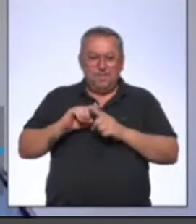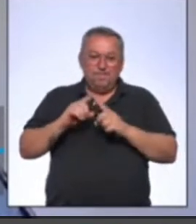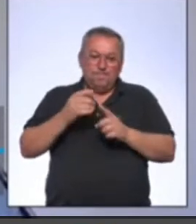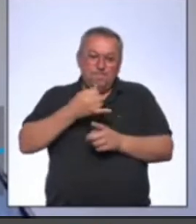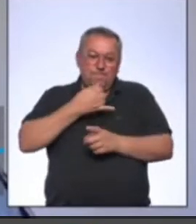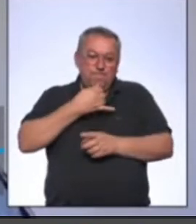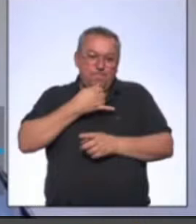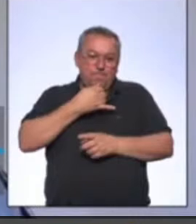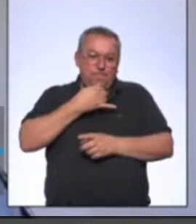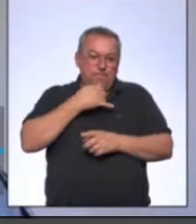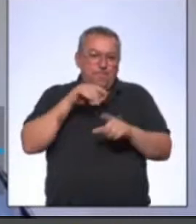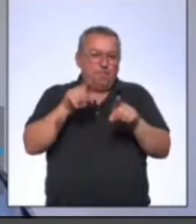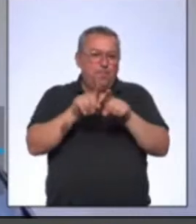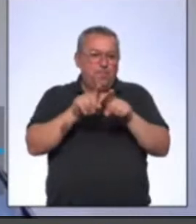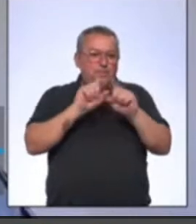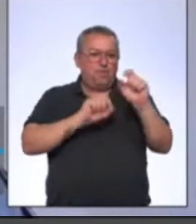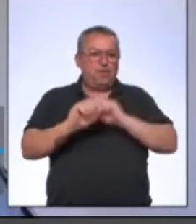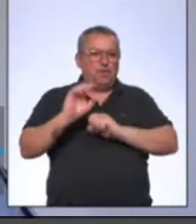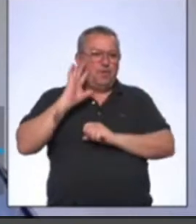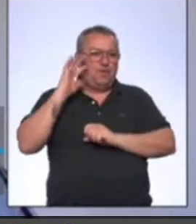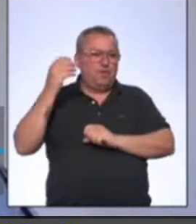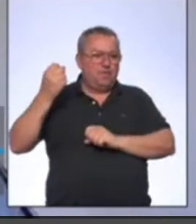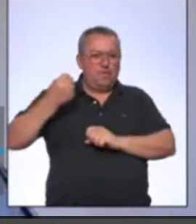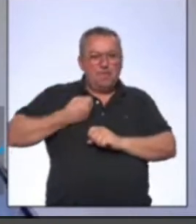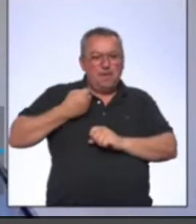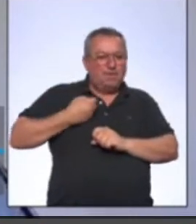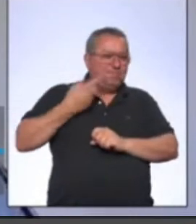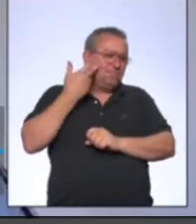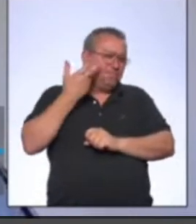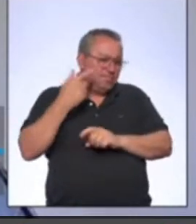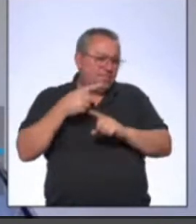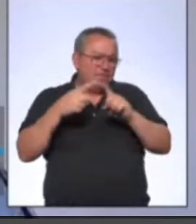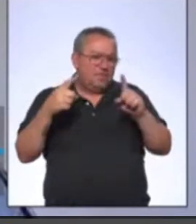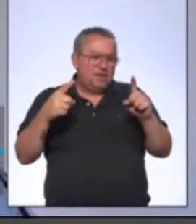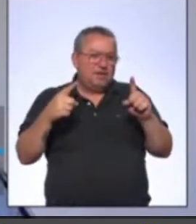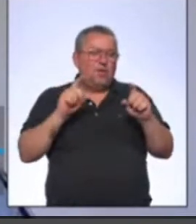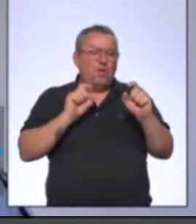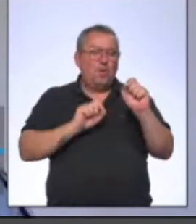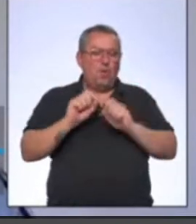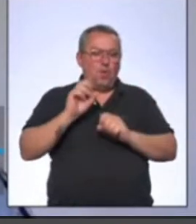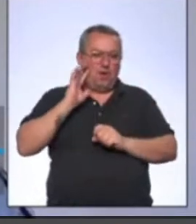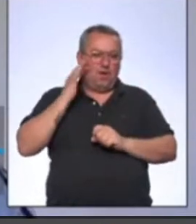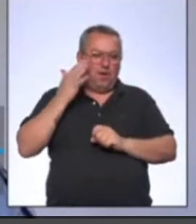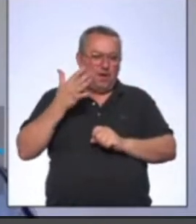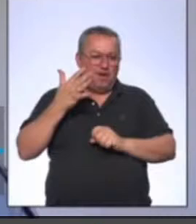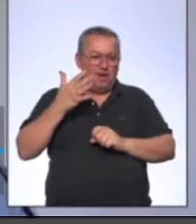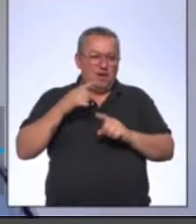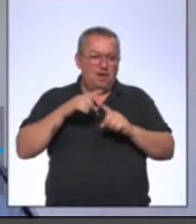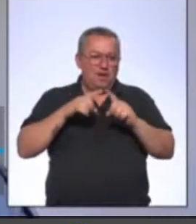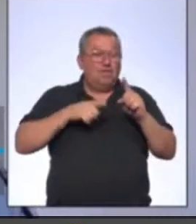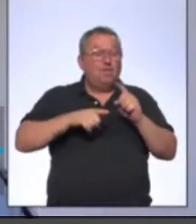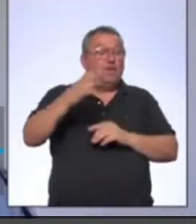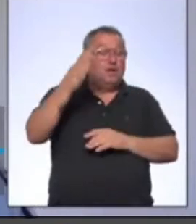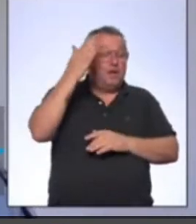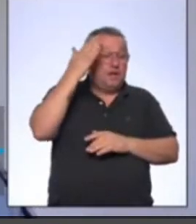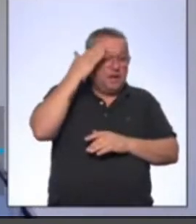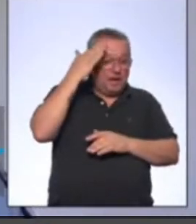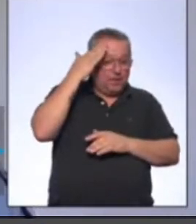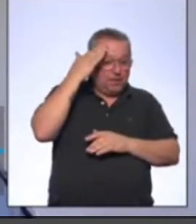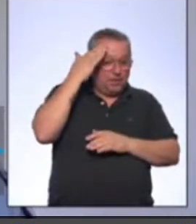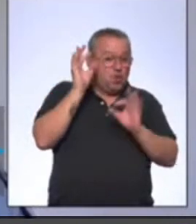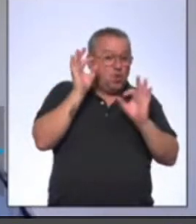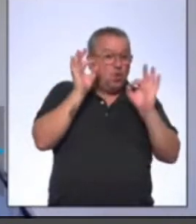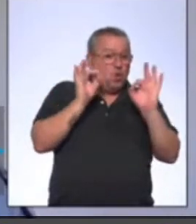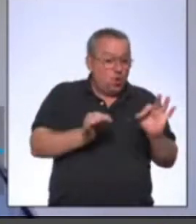infelizmente, é uma marca muito comum, mas o bom é isso, porque a tendência é que você saiba que o correto